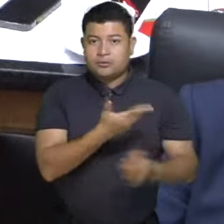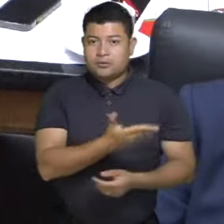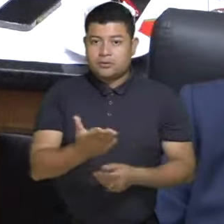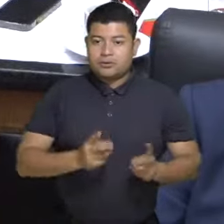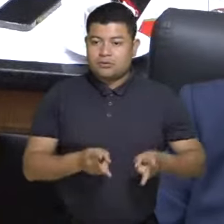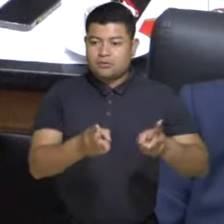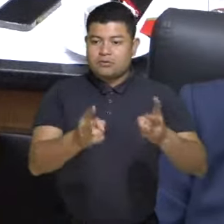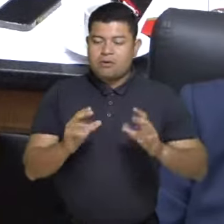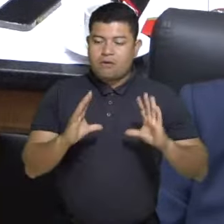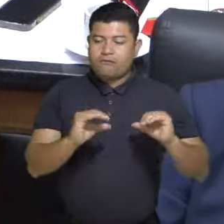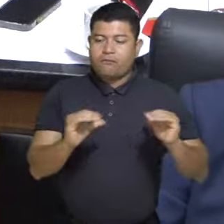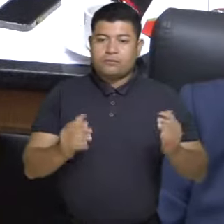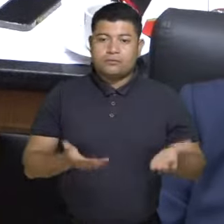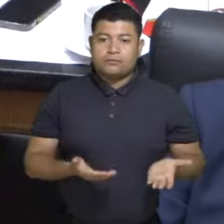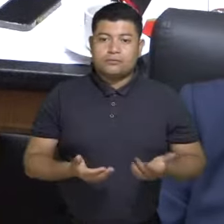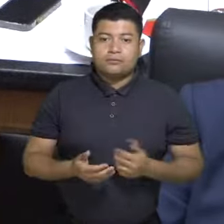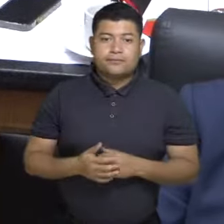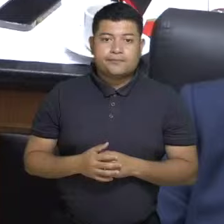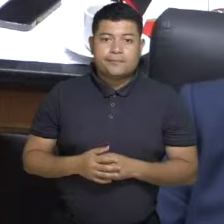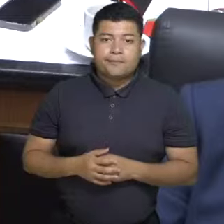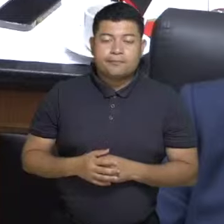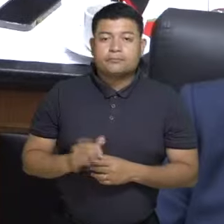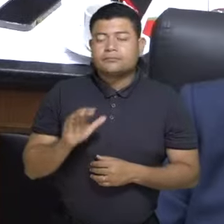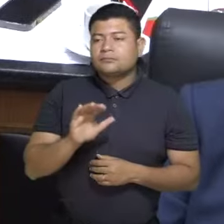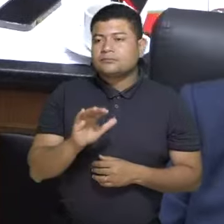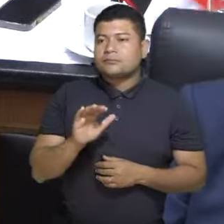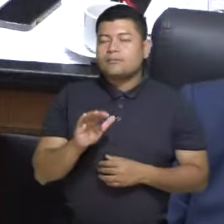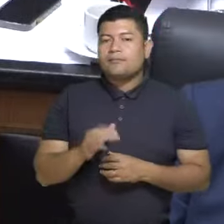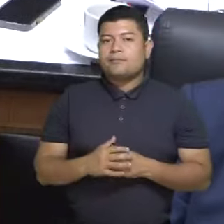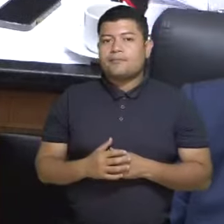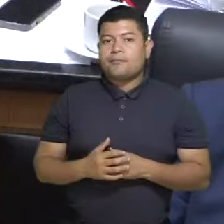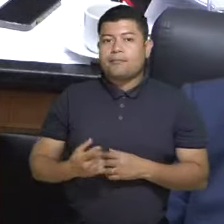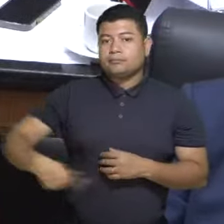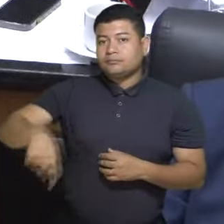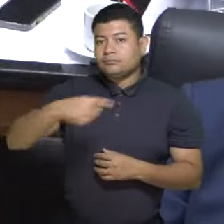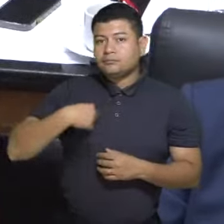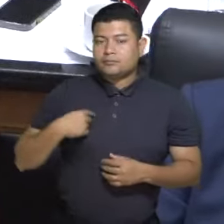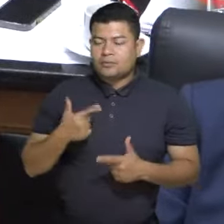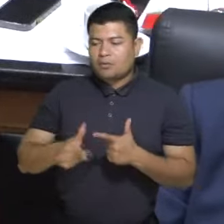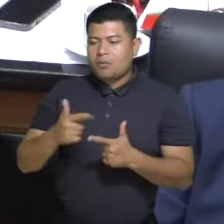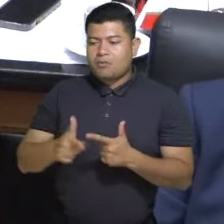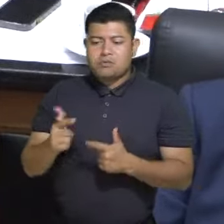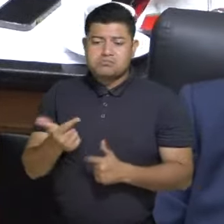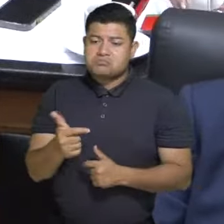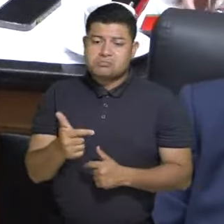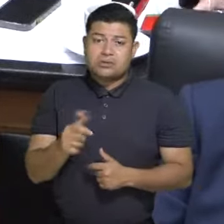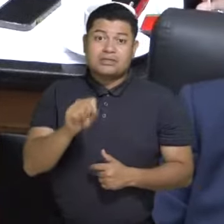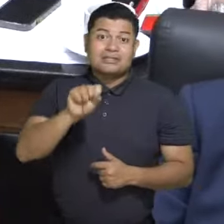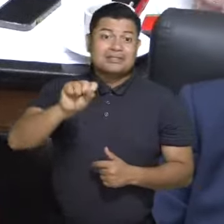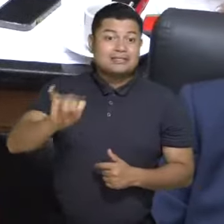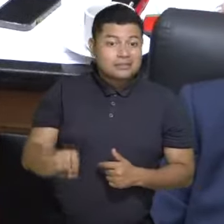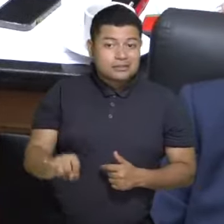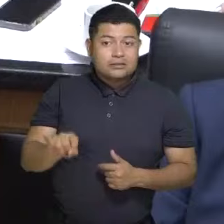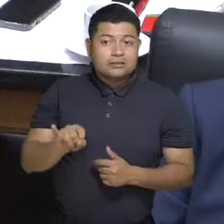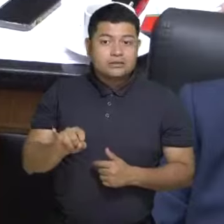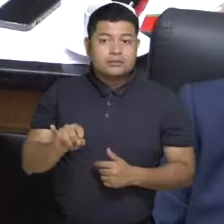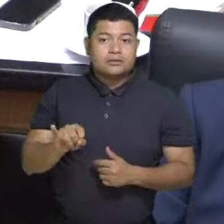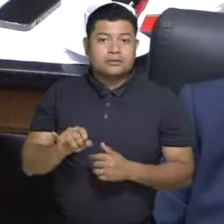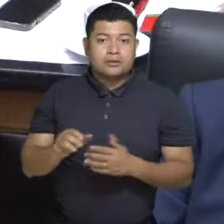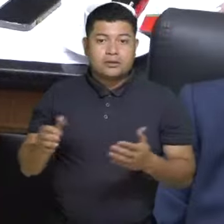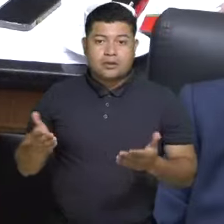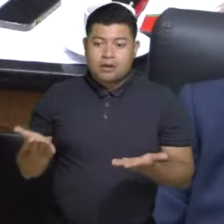mordomias. Mas vejam bem, nós não teríamos problema em votar esse projeto do